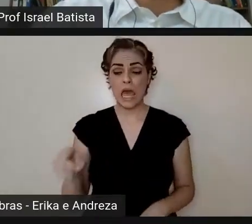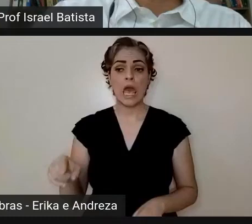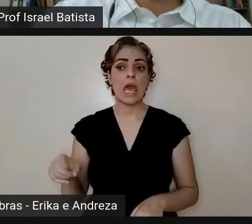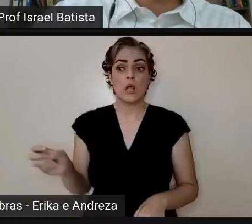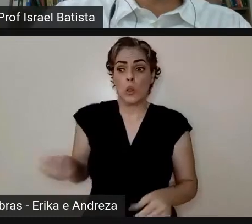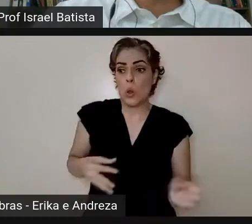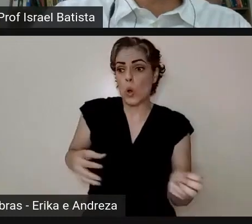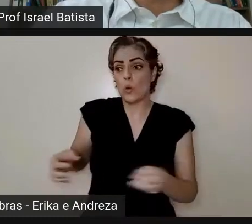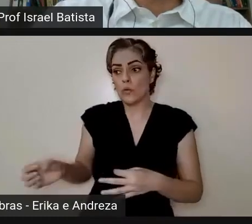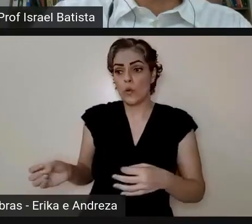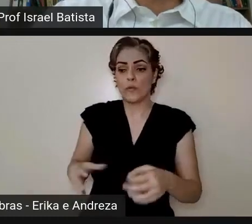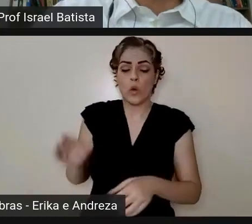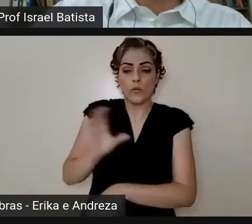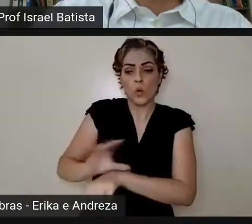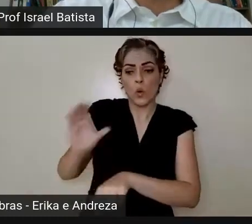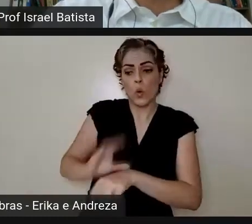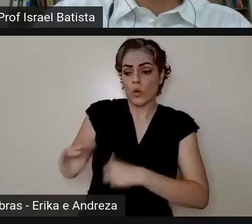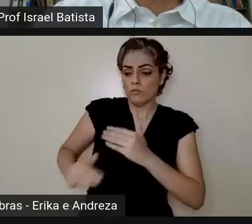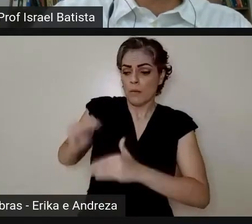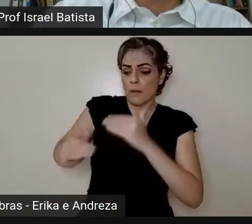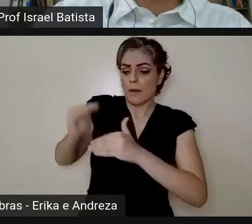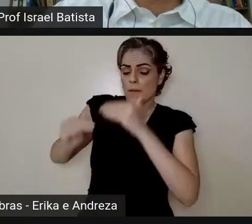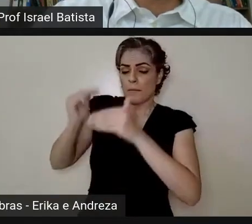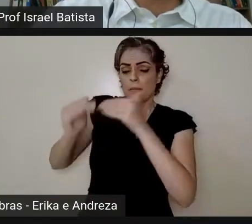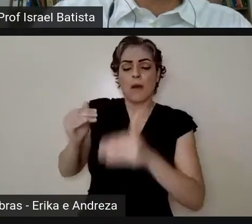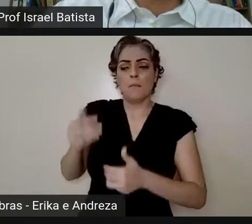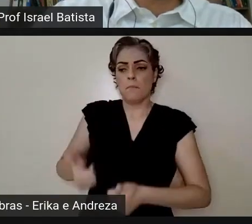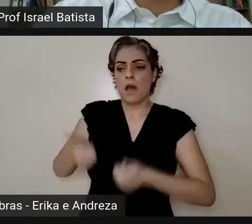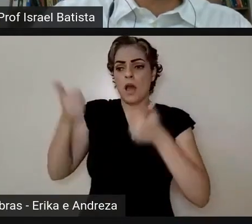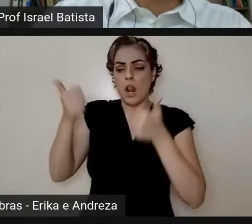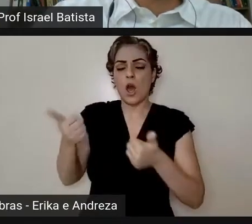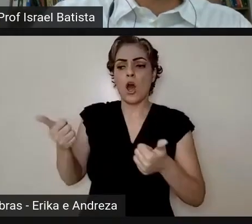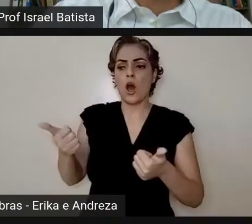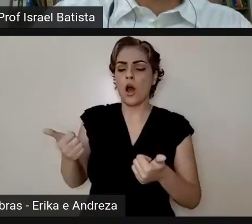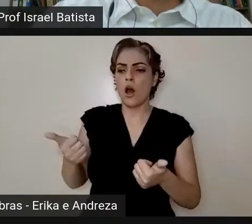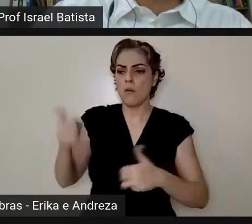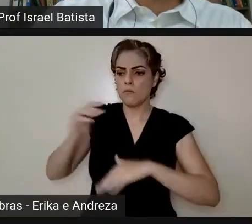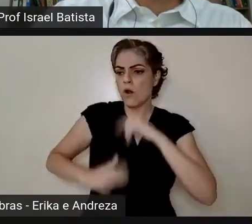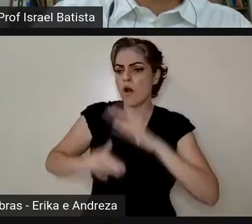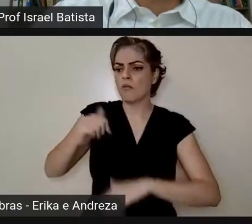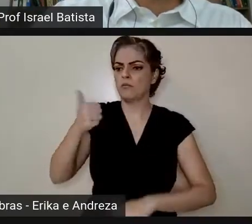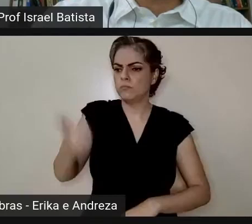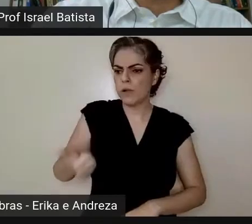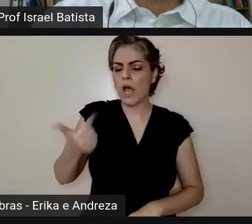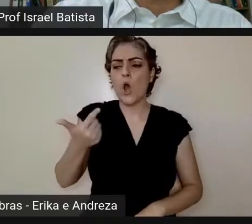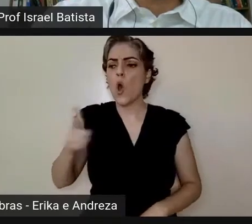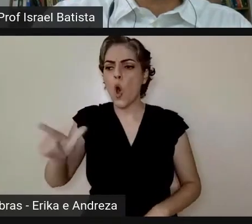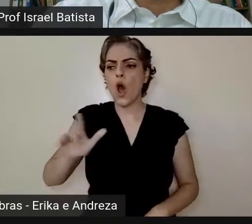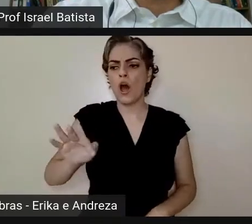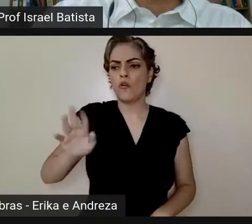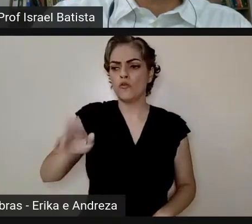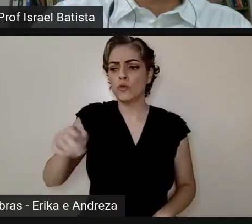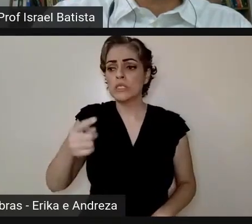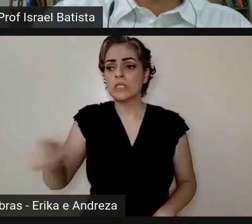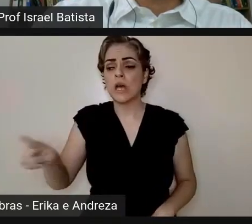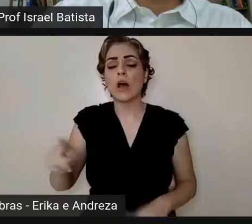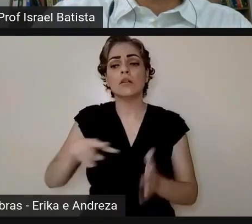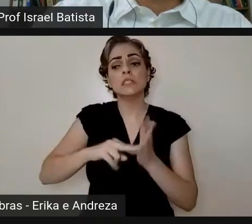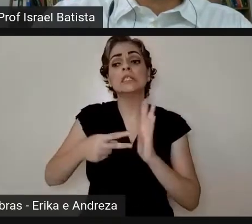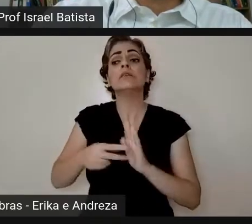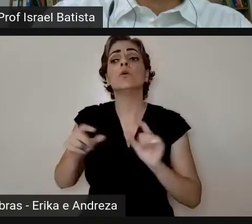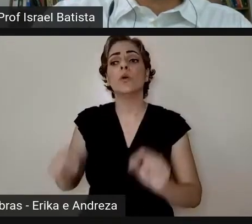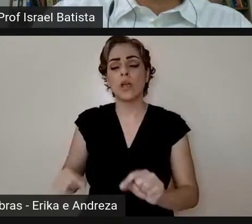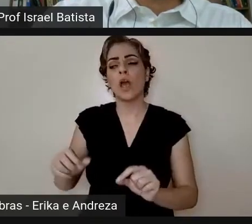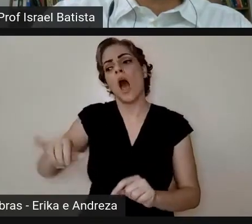bom desempenho, é promovido, faz ali novos cursos e consegue desempenhar uma nova função, ele vai ser reaproveitado.